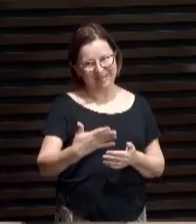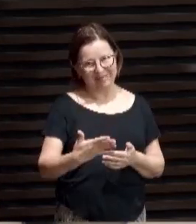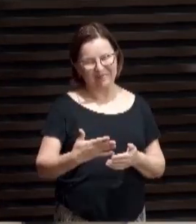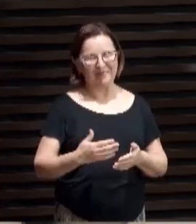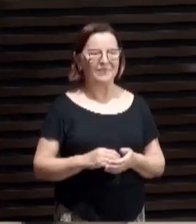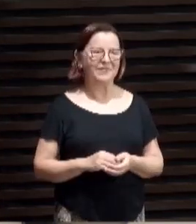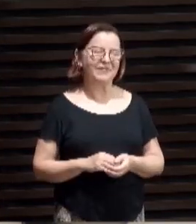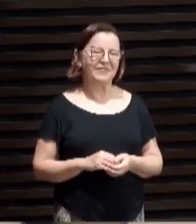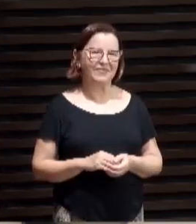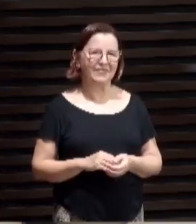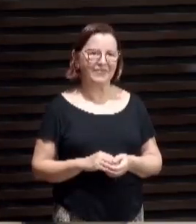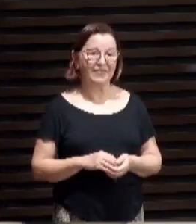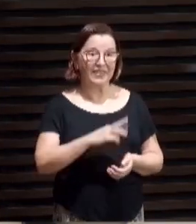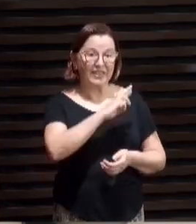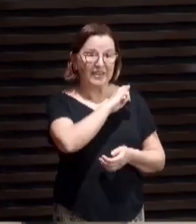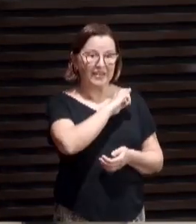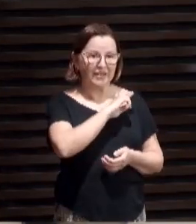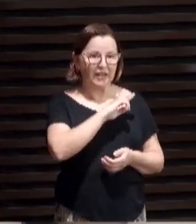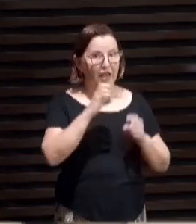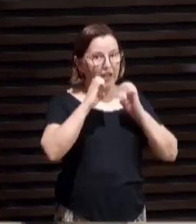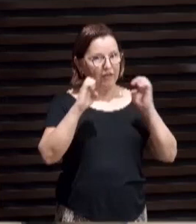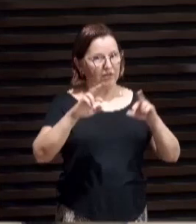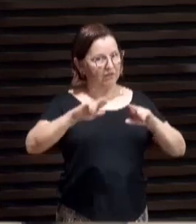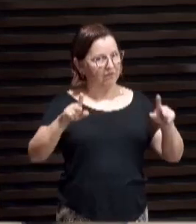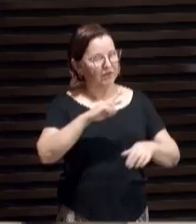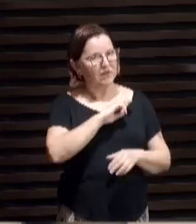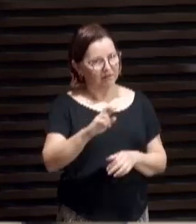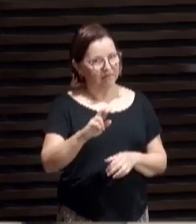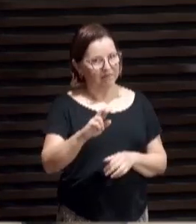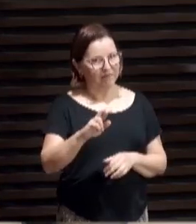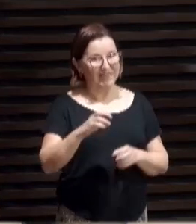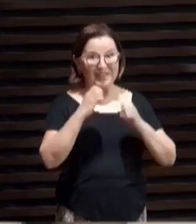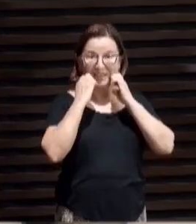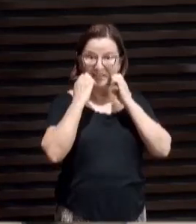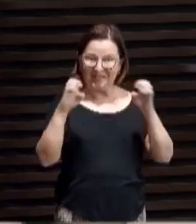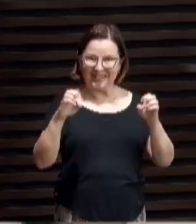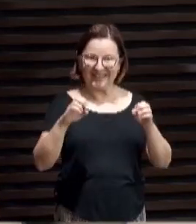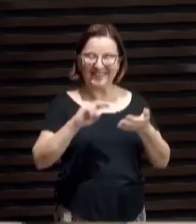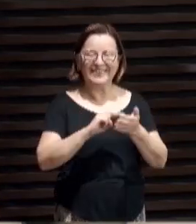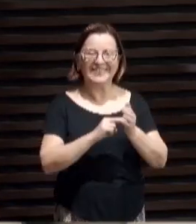religião. O evangelho não é religião. O evangelho é uma boa notícia.